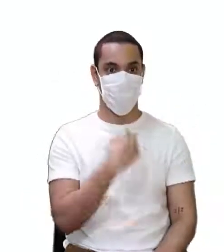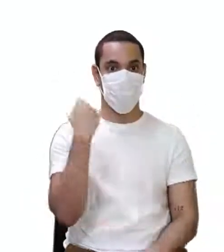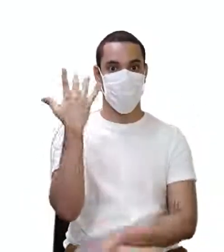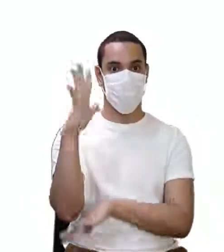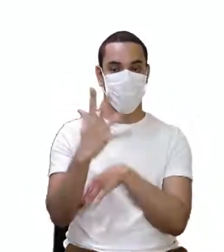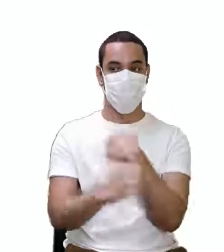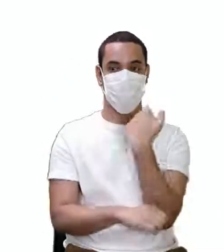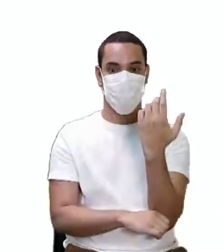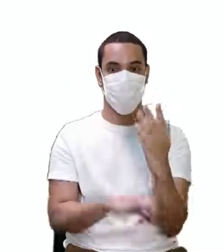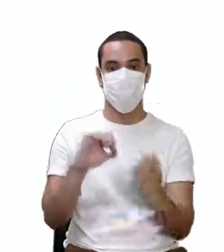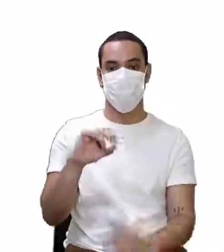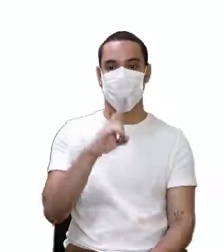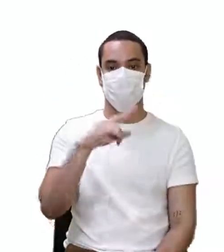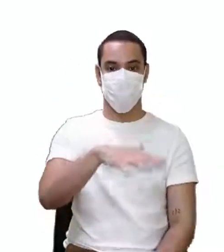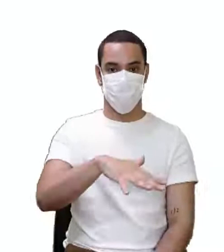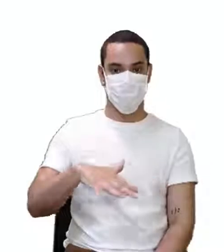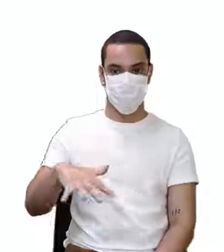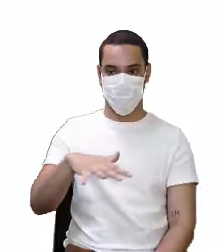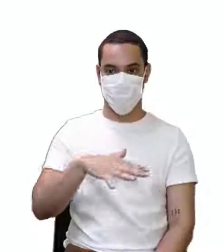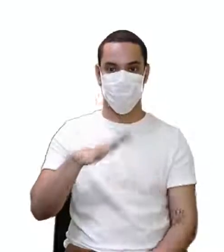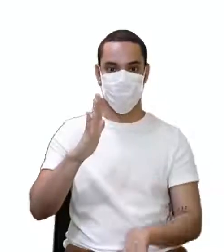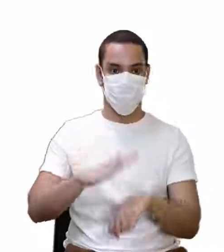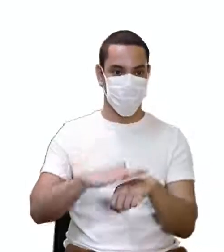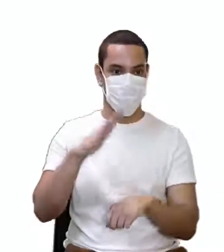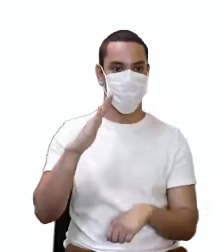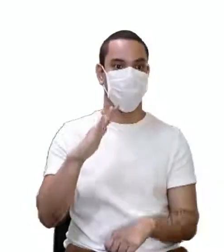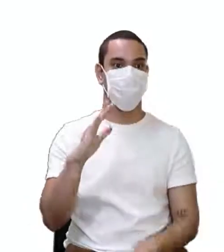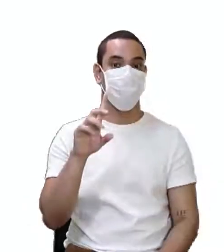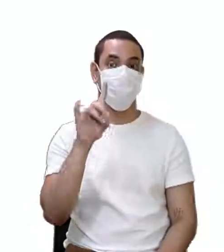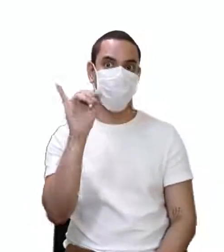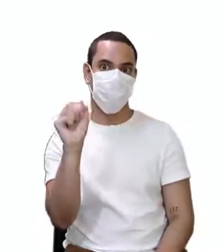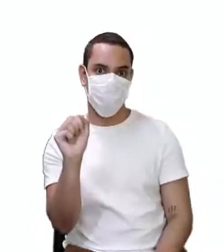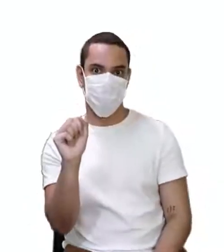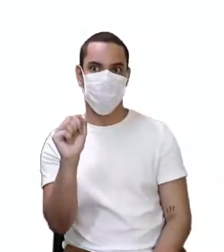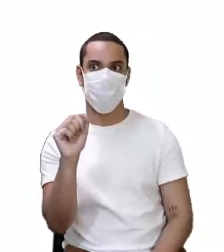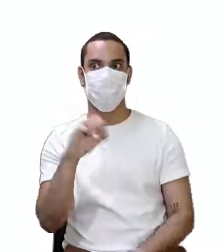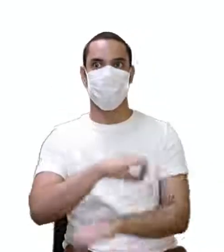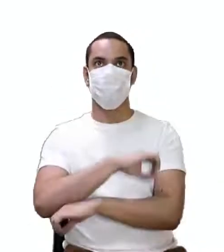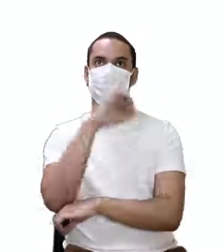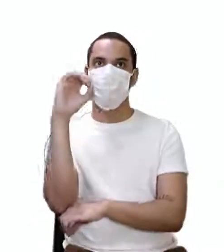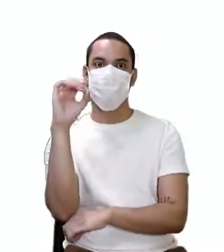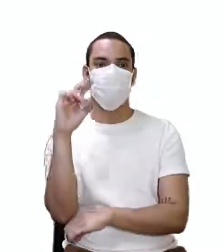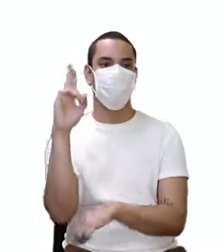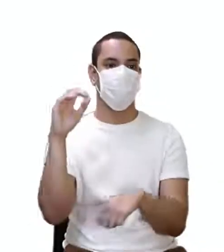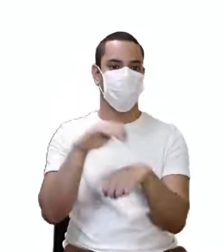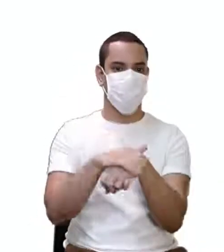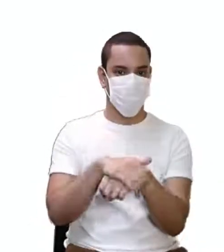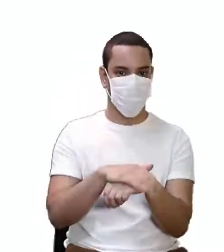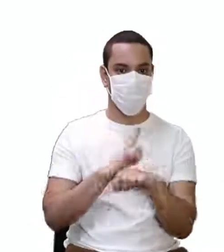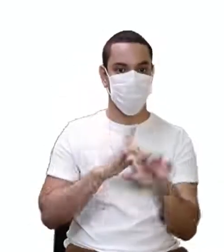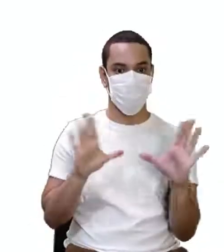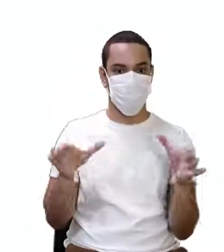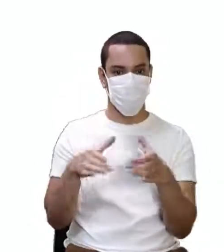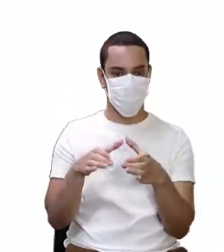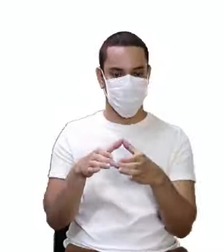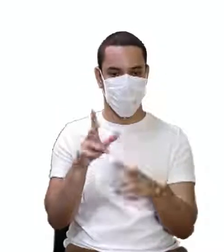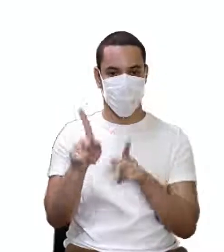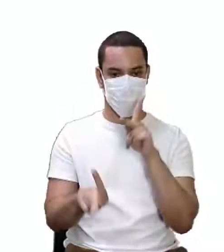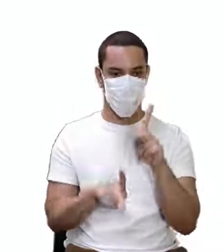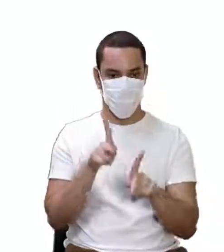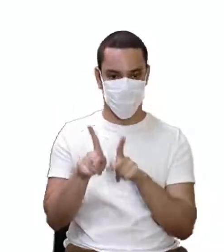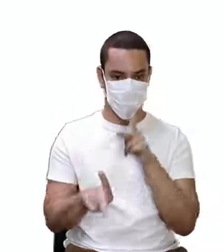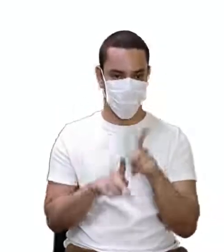ou no chão, uns são mais ativos de dia, outros de noite. E aí, nessa imagem, a gente tem um grupozinho, uma população